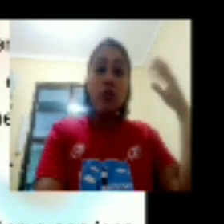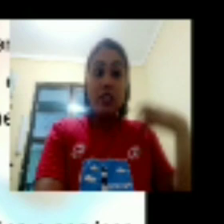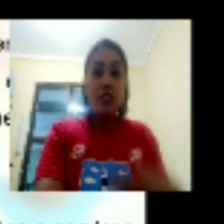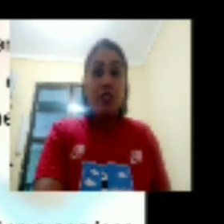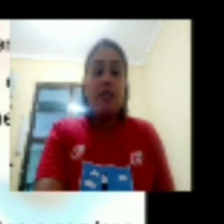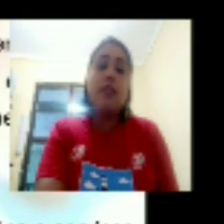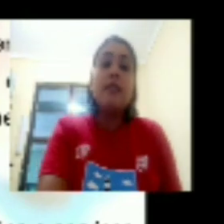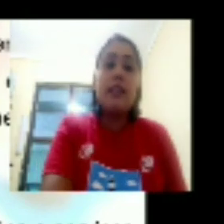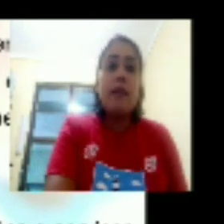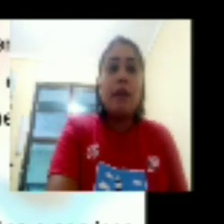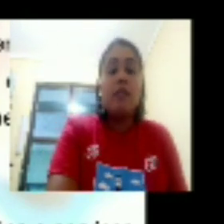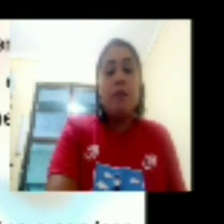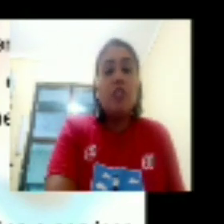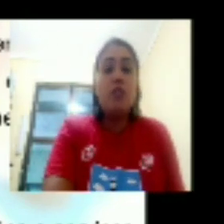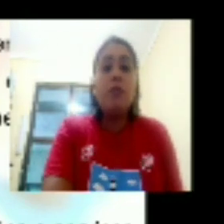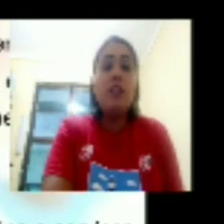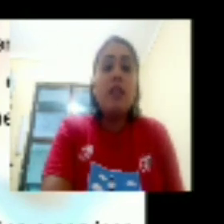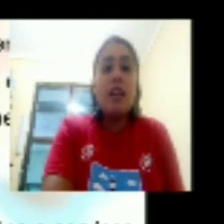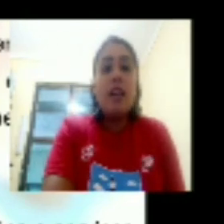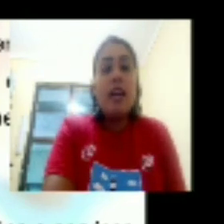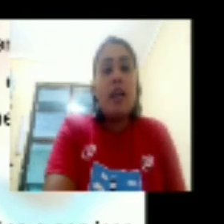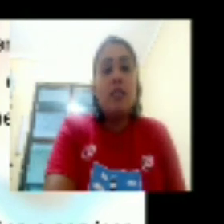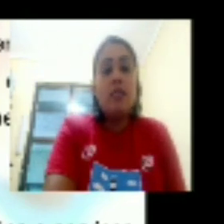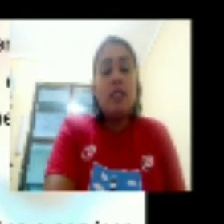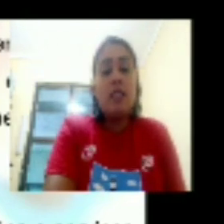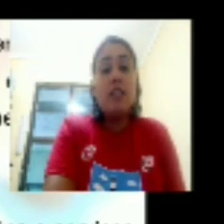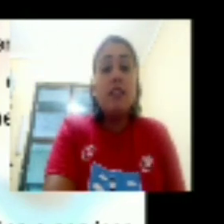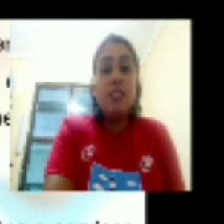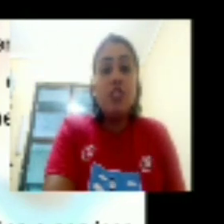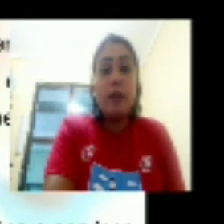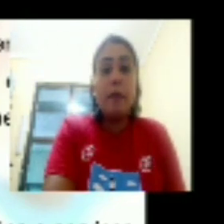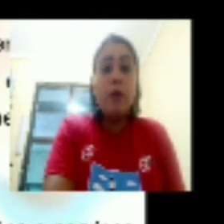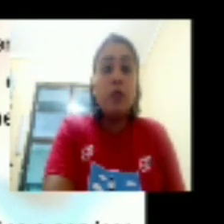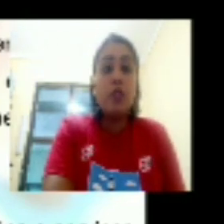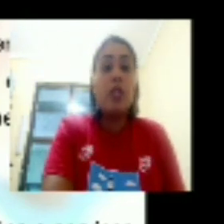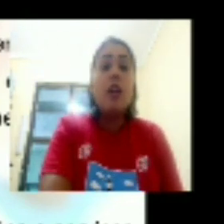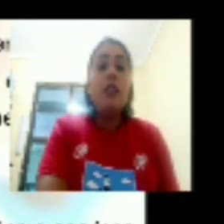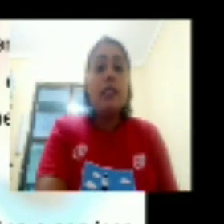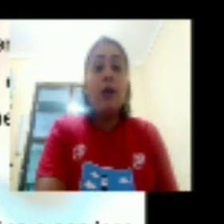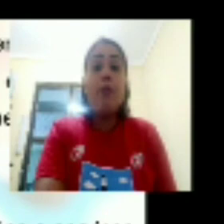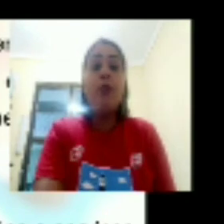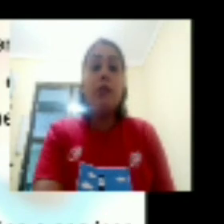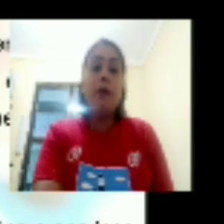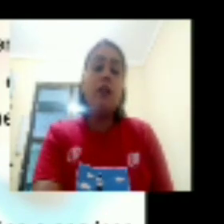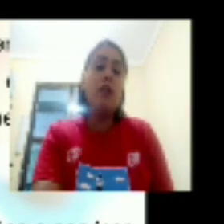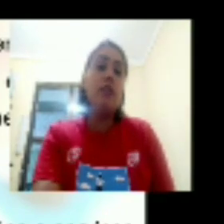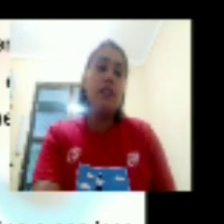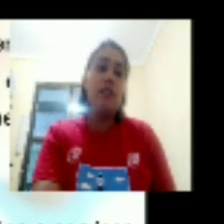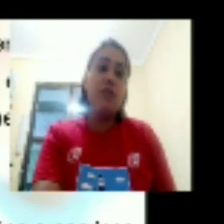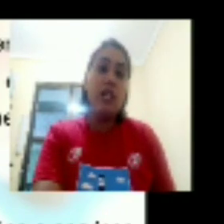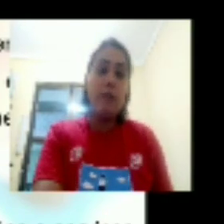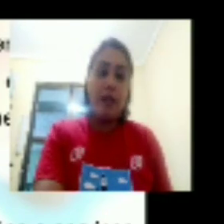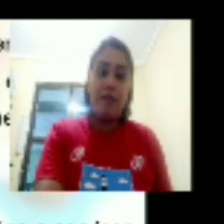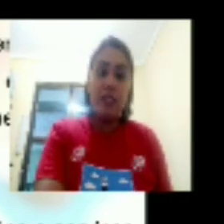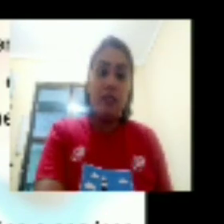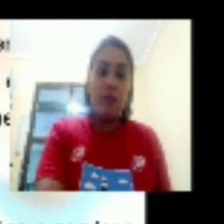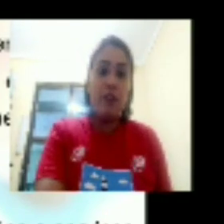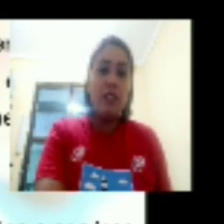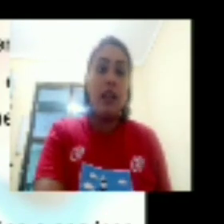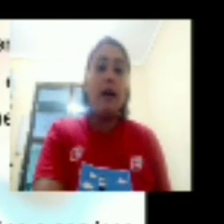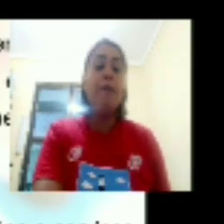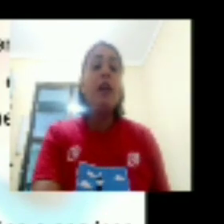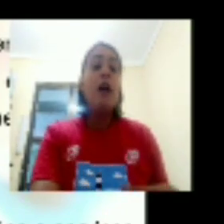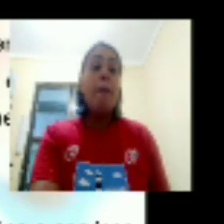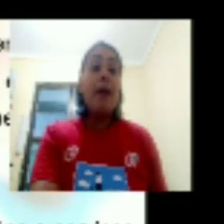as lutas de antigamente para a gente poder ter esse sistema hoje. Então, é muito importante essa atividade